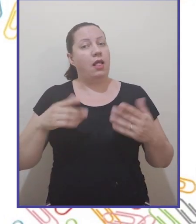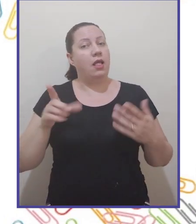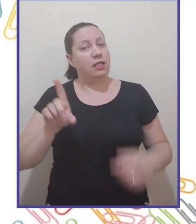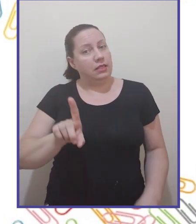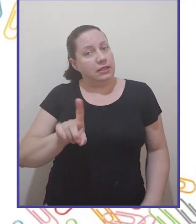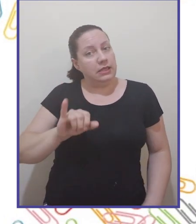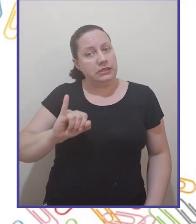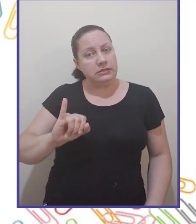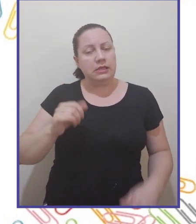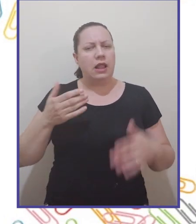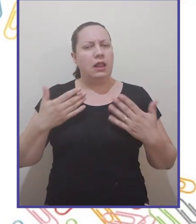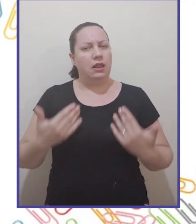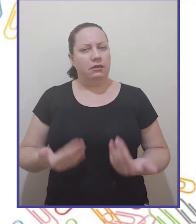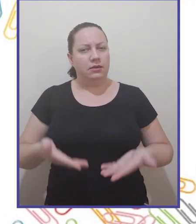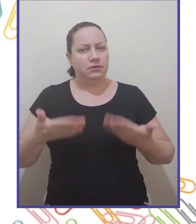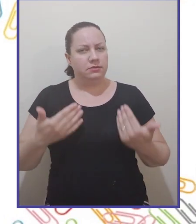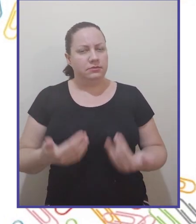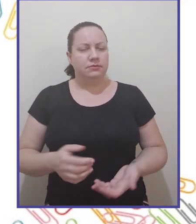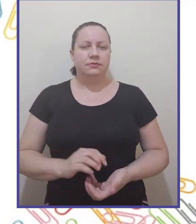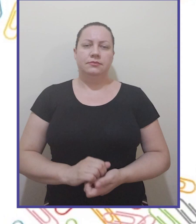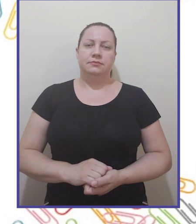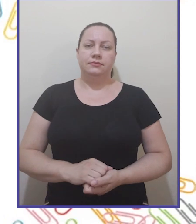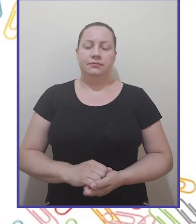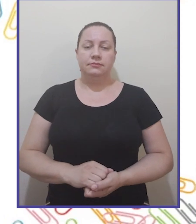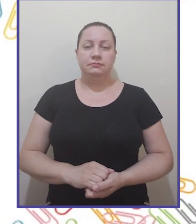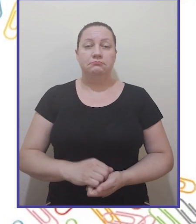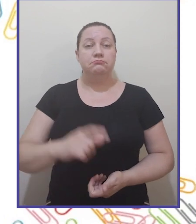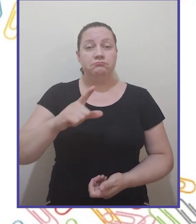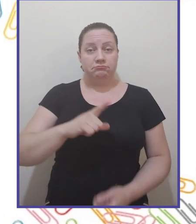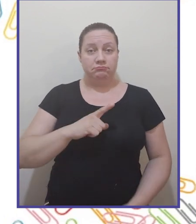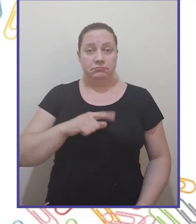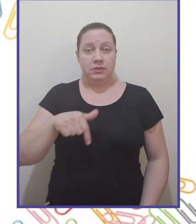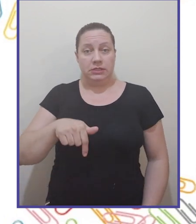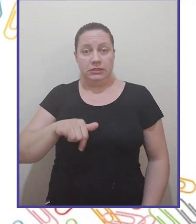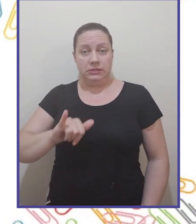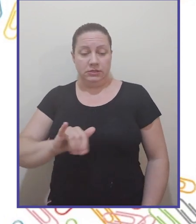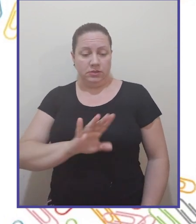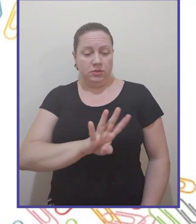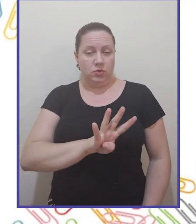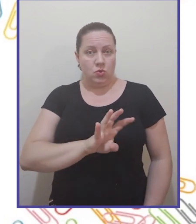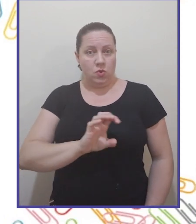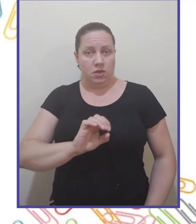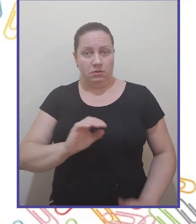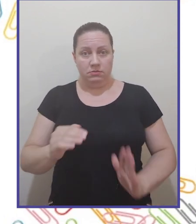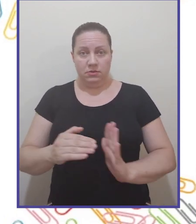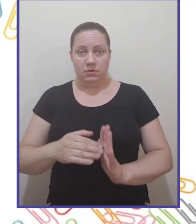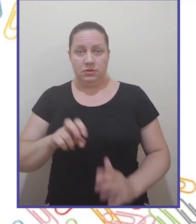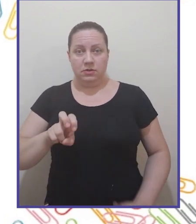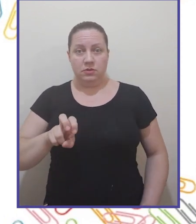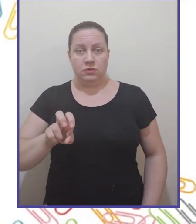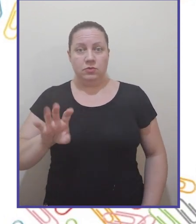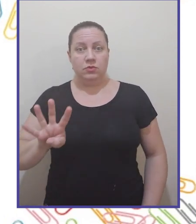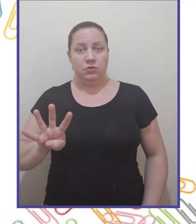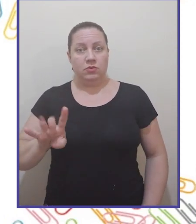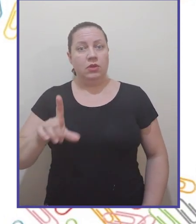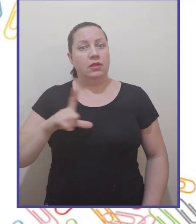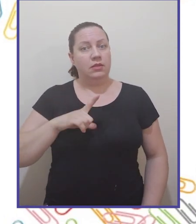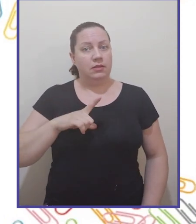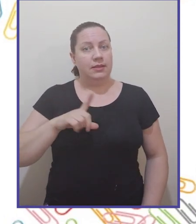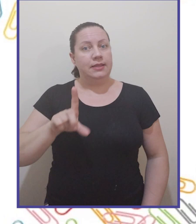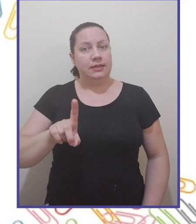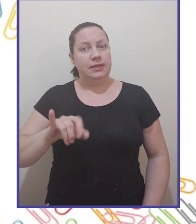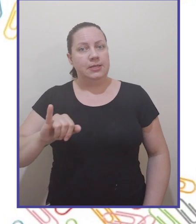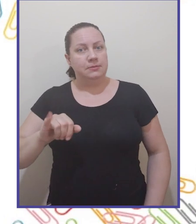leve. As que possuem um QI de 40 a 54 têm uma DI